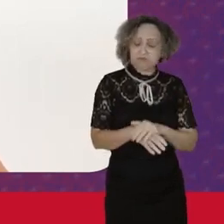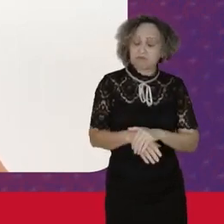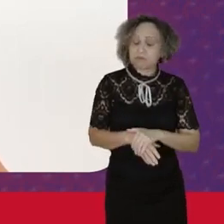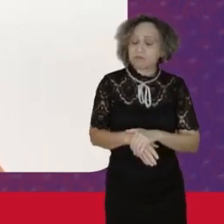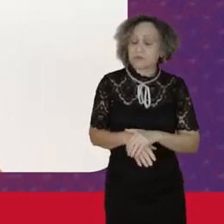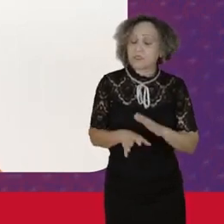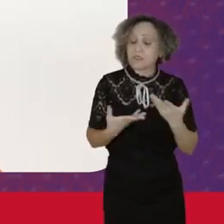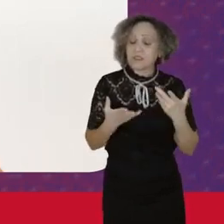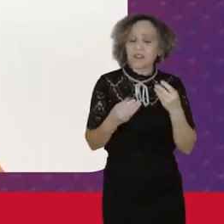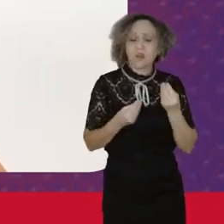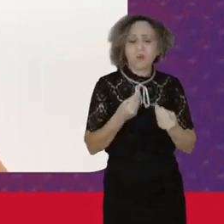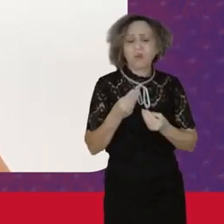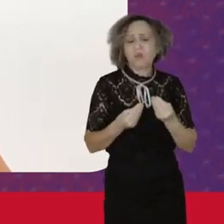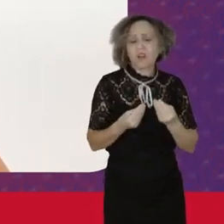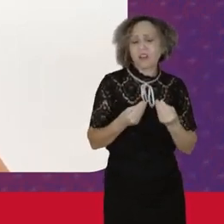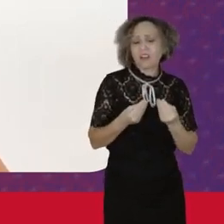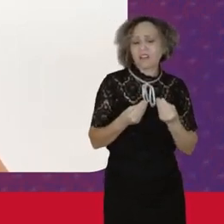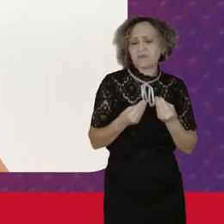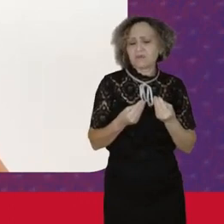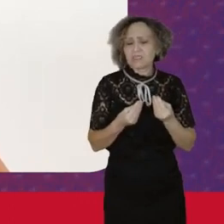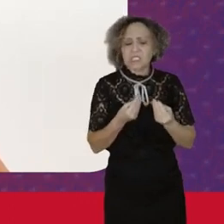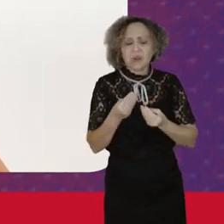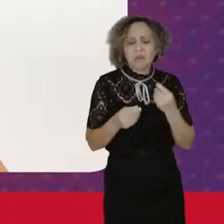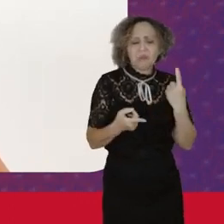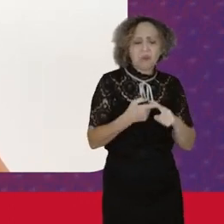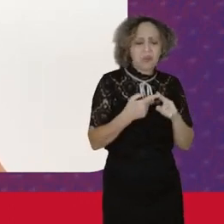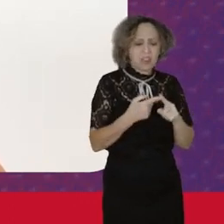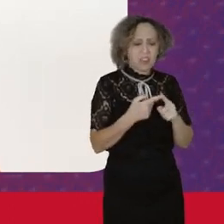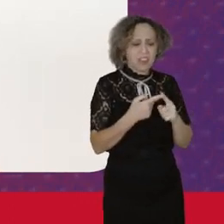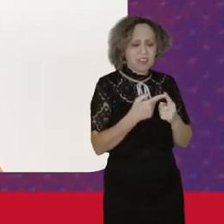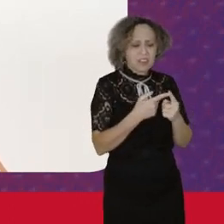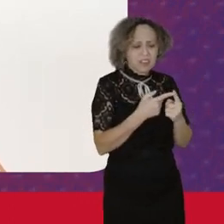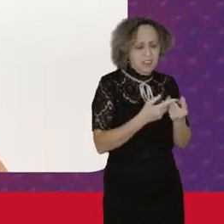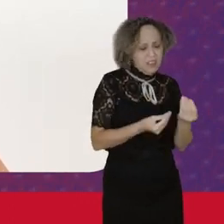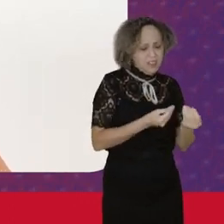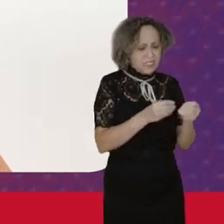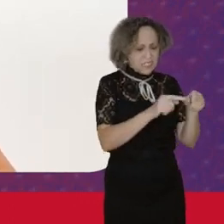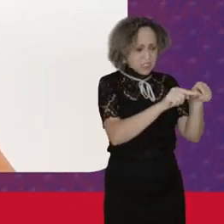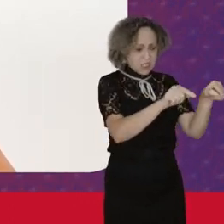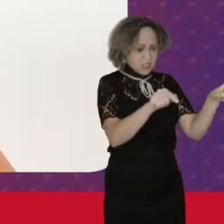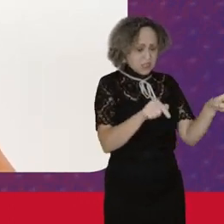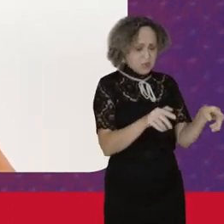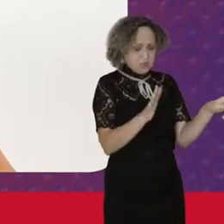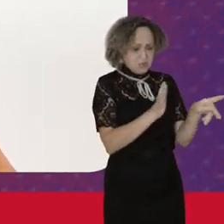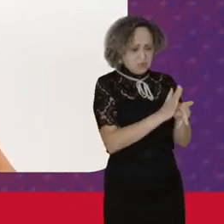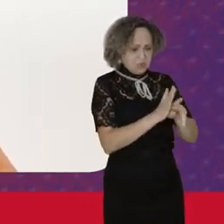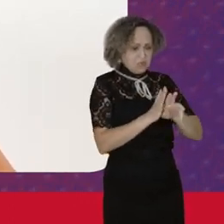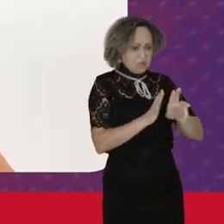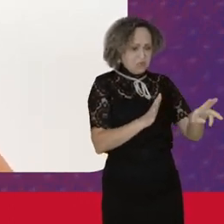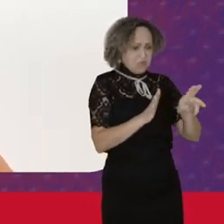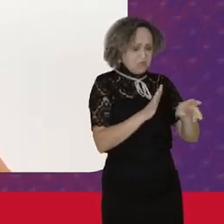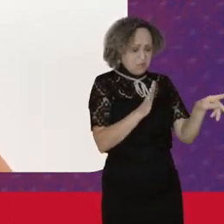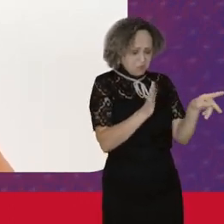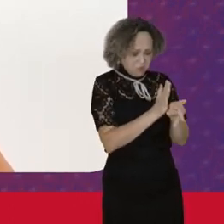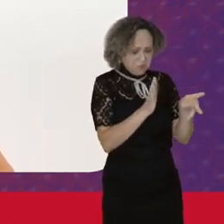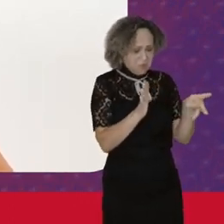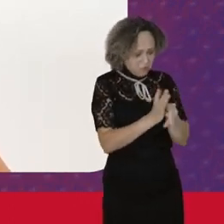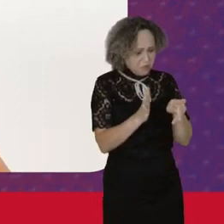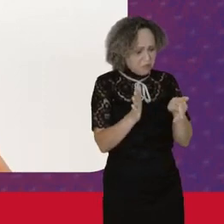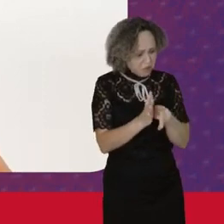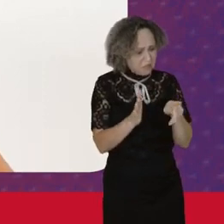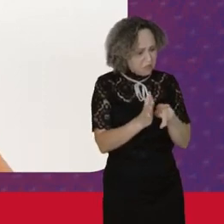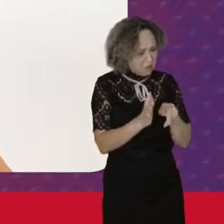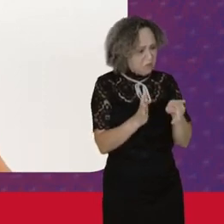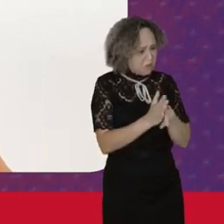a provocar, a questionar essa concentração, né, do poder aí, do título da terra. Então, quando você diz que o